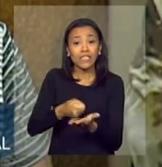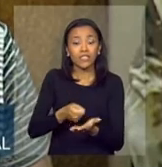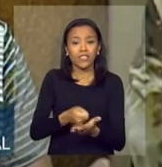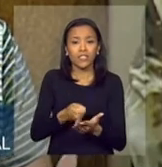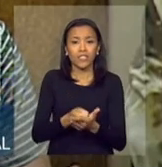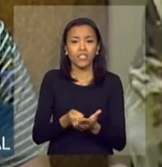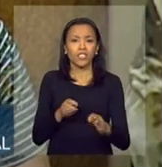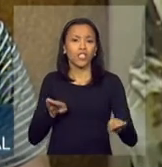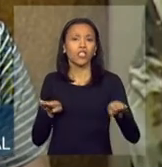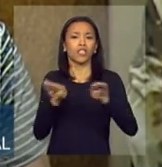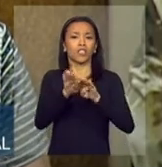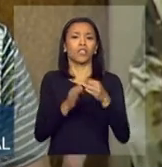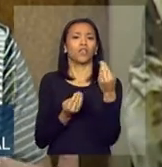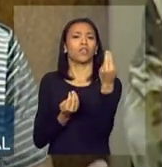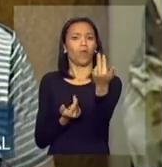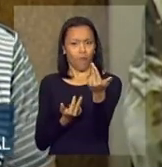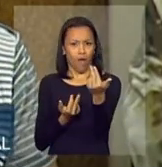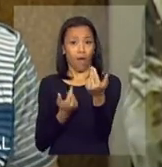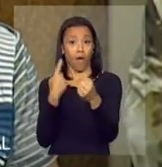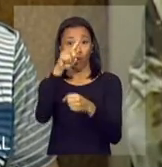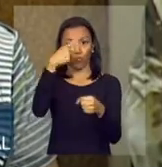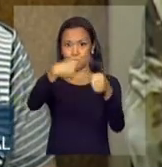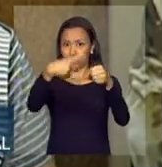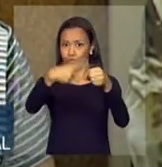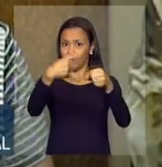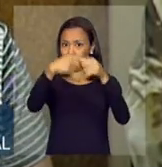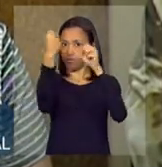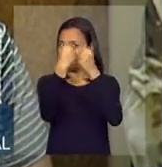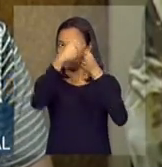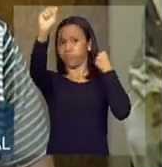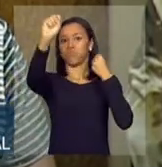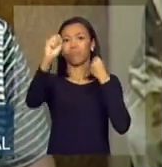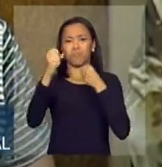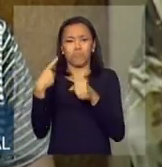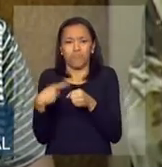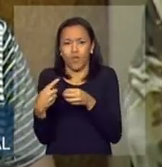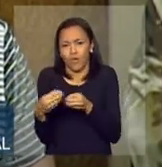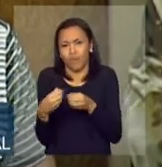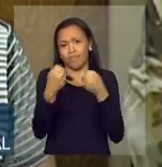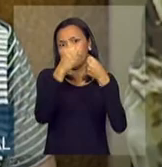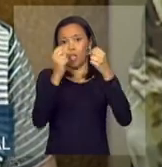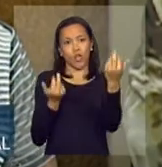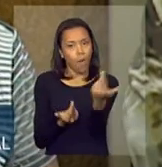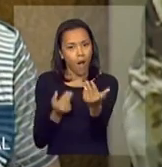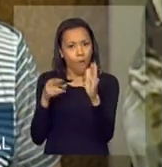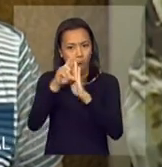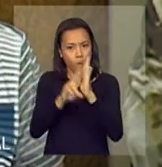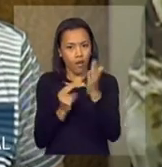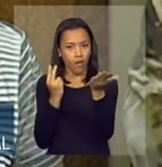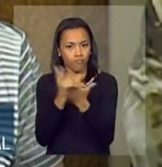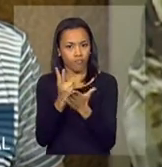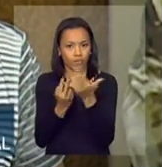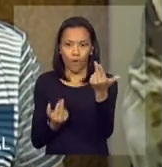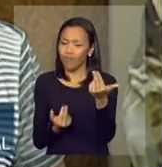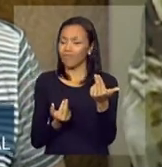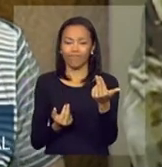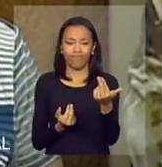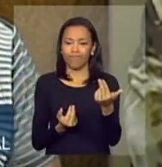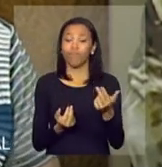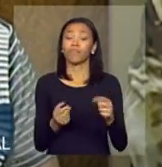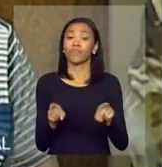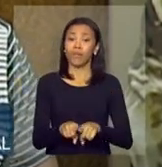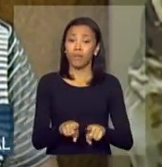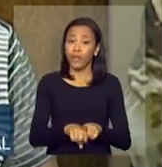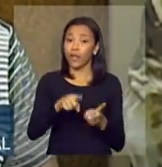forma, ter as mesmas exigências em relação aos municípios grandes. Além disso, também é preciso repensar